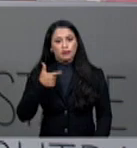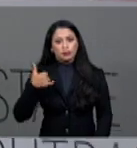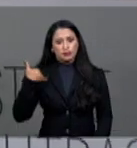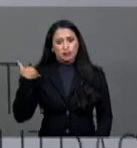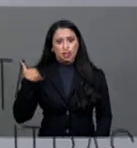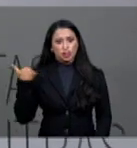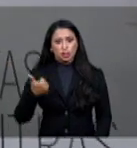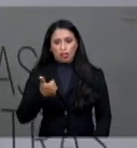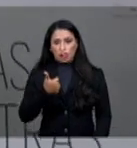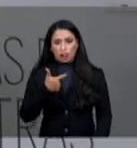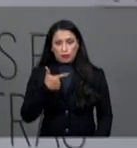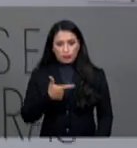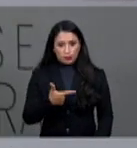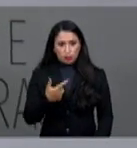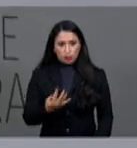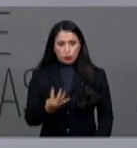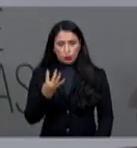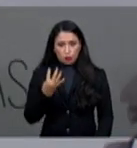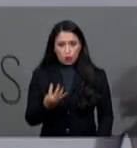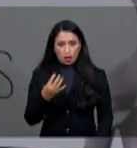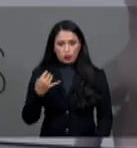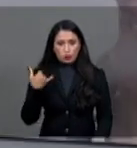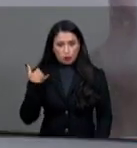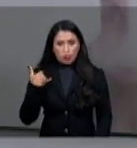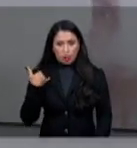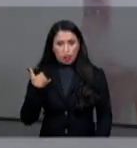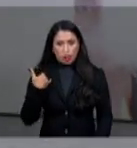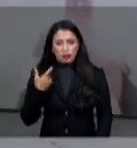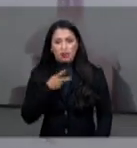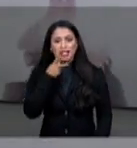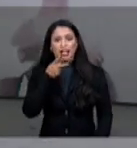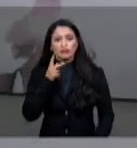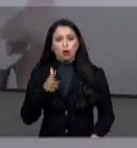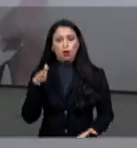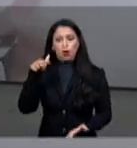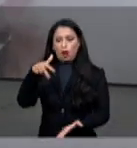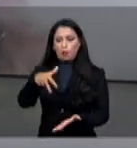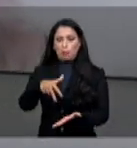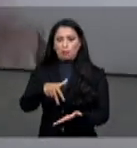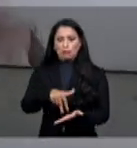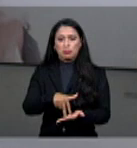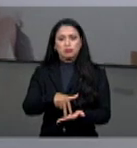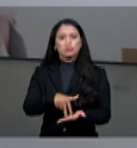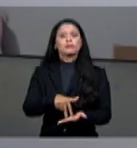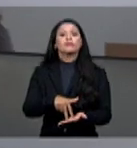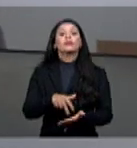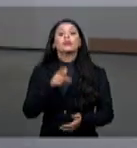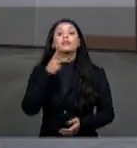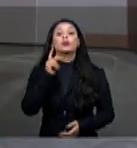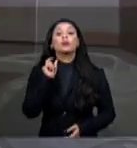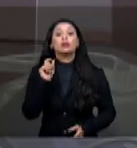falou na abertura oficial da COP. E algo que marcou na fala de Chay Suruí foi: